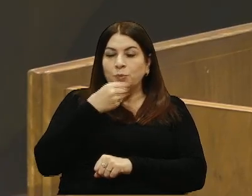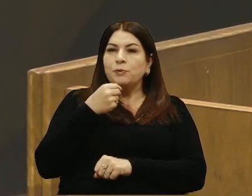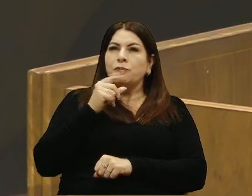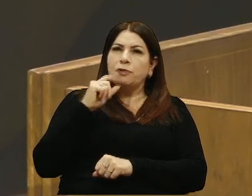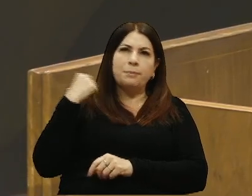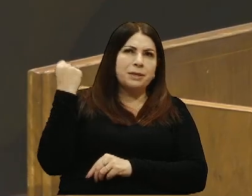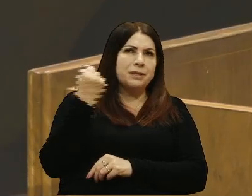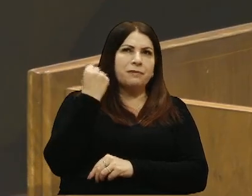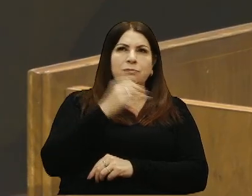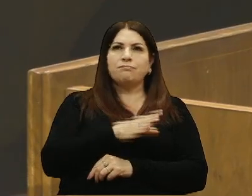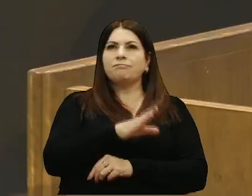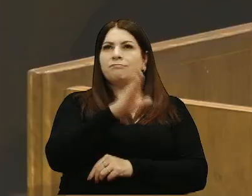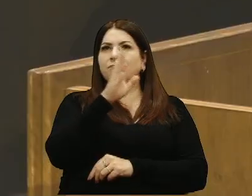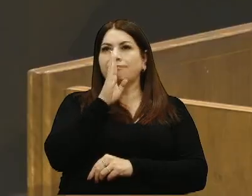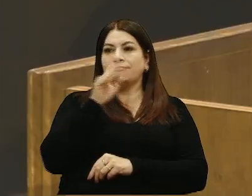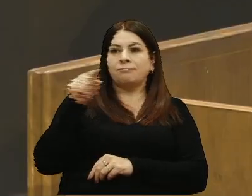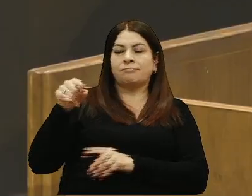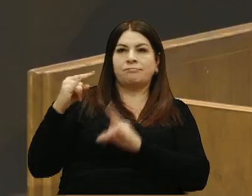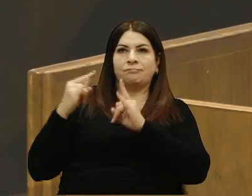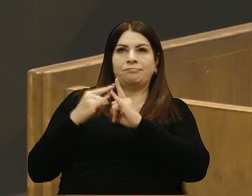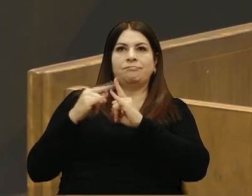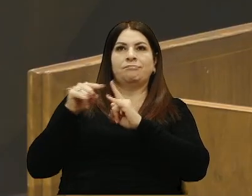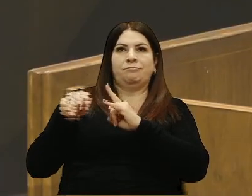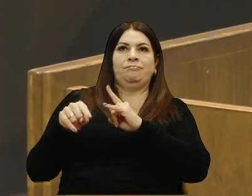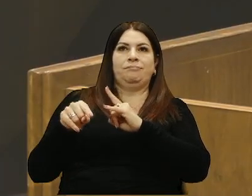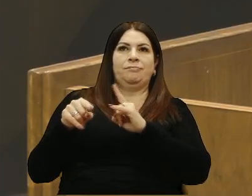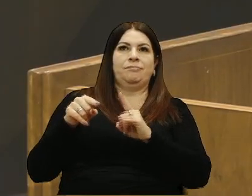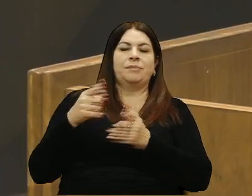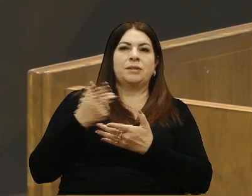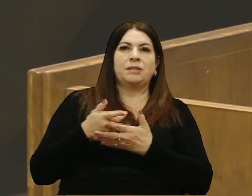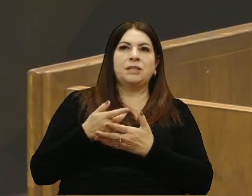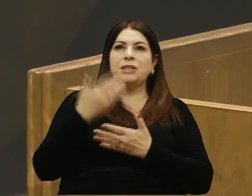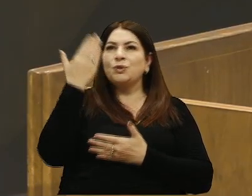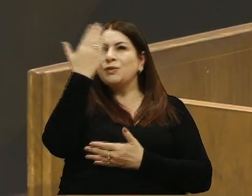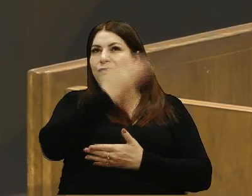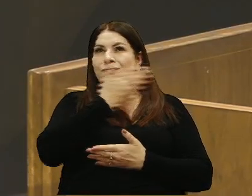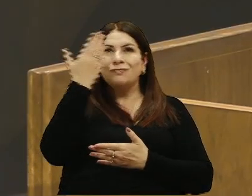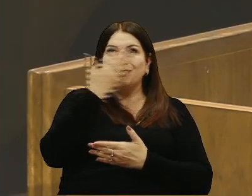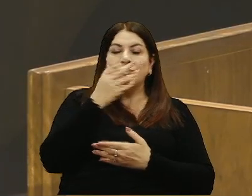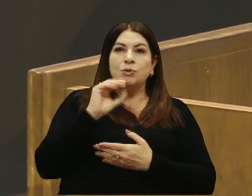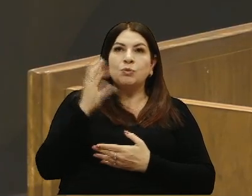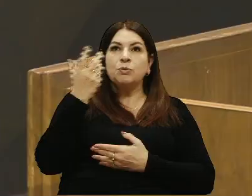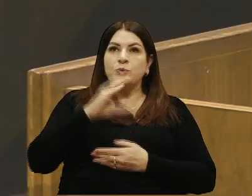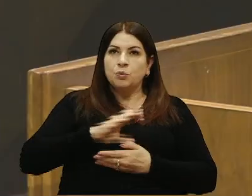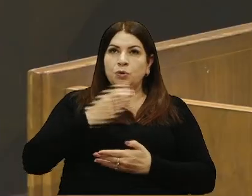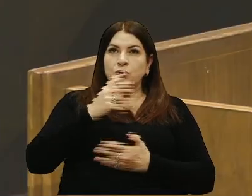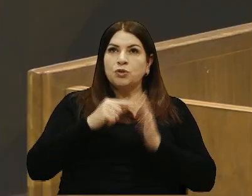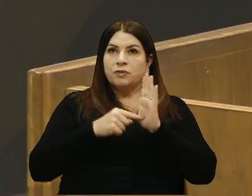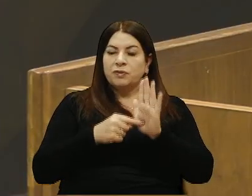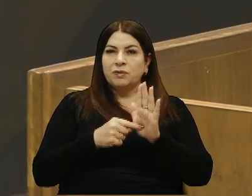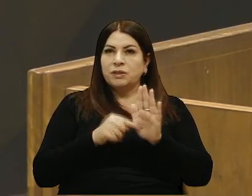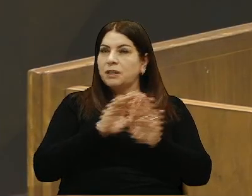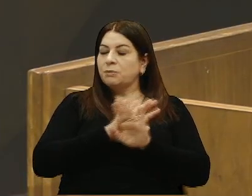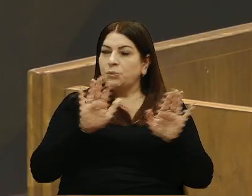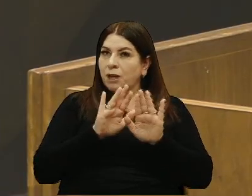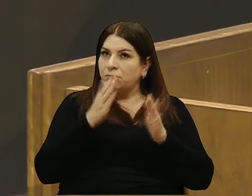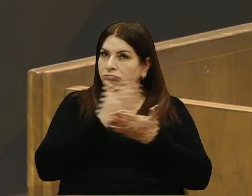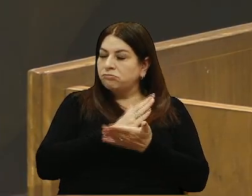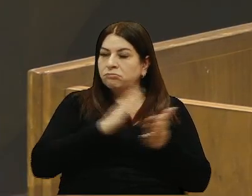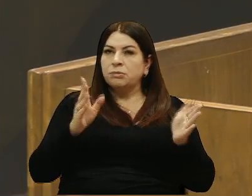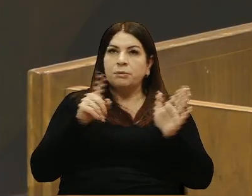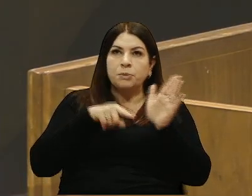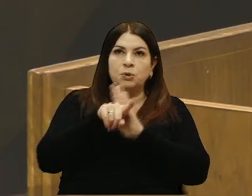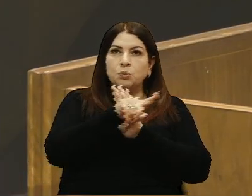pelo silêncio institucional. E essa invisibilidade que eu corajosamente venho combater. A pergunta